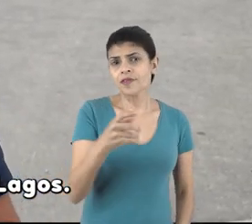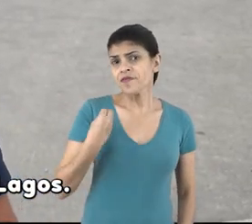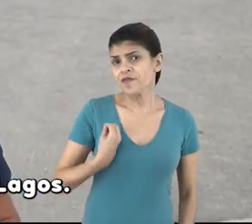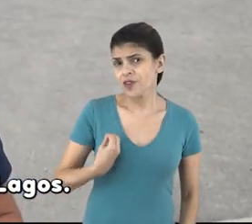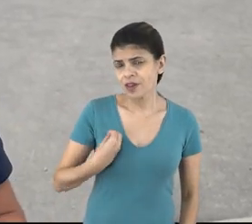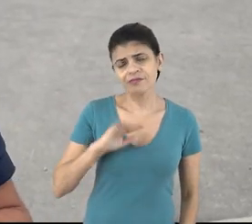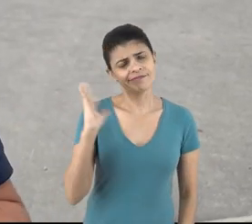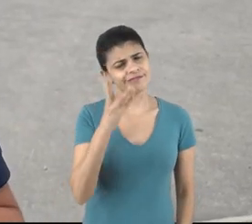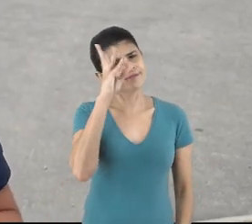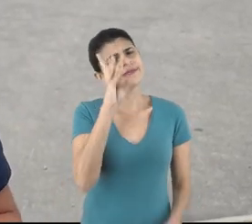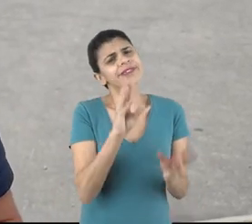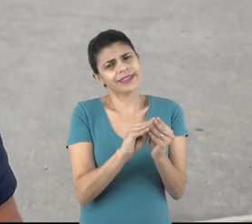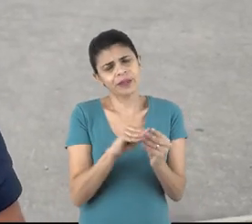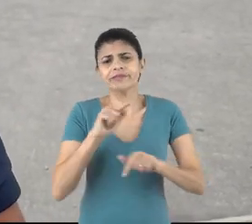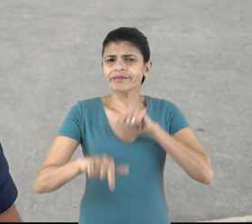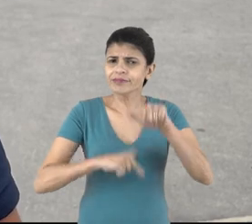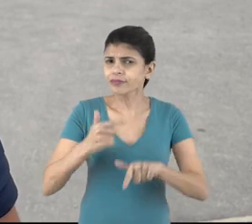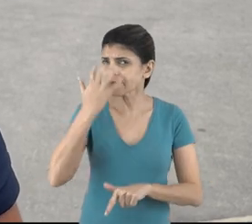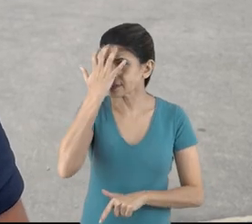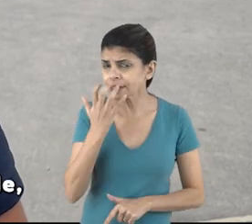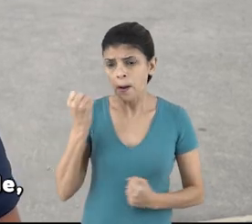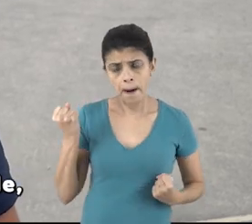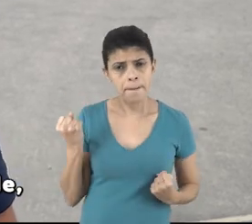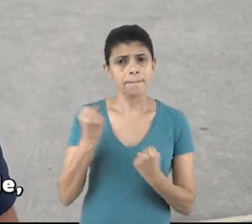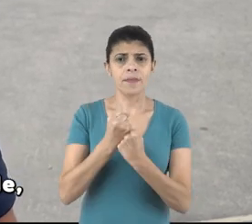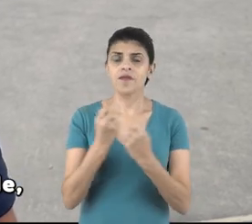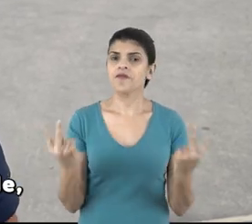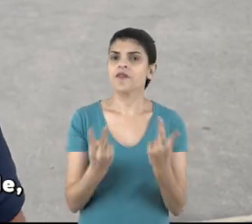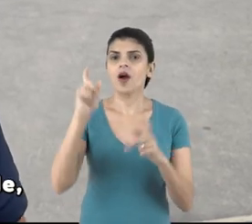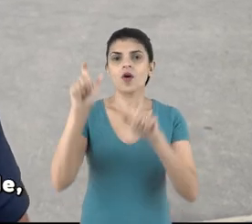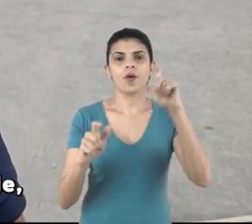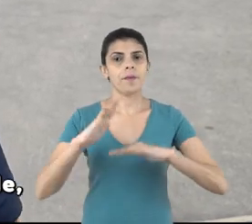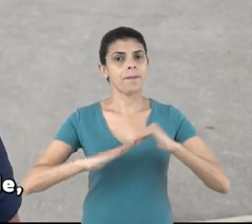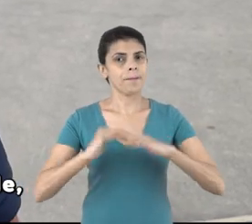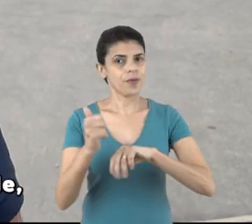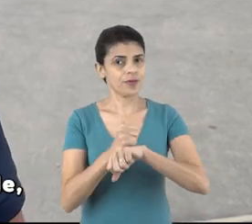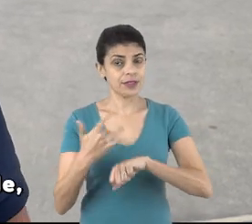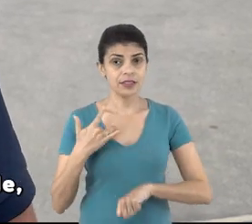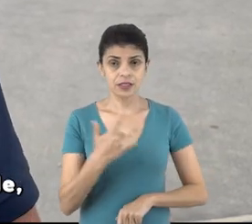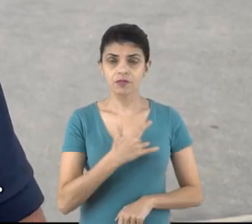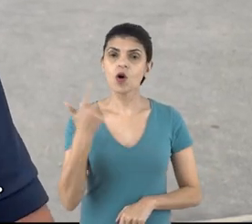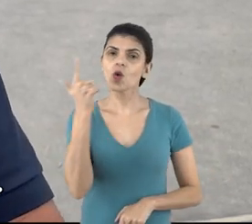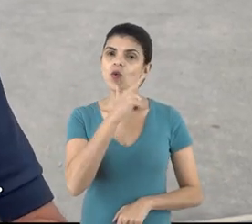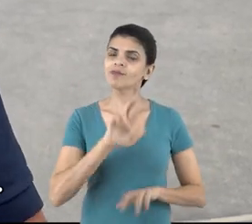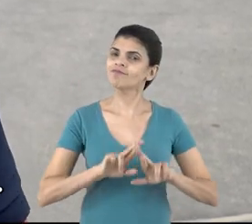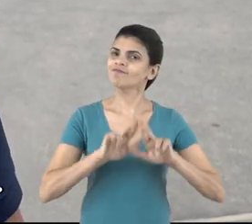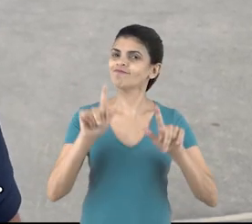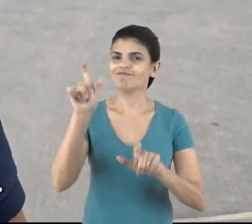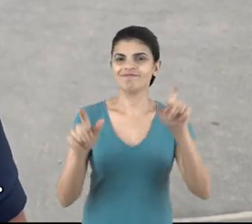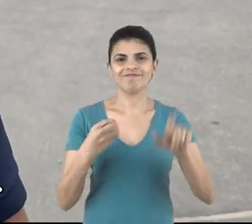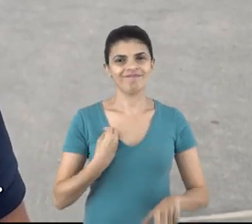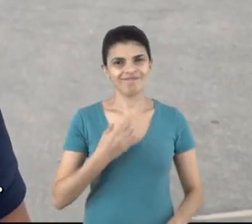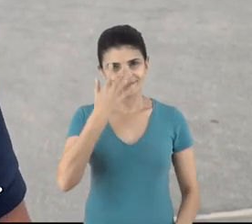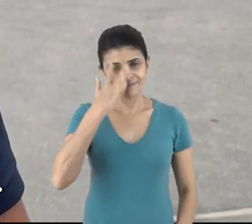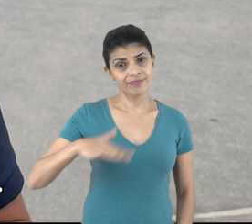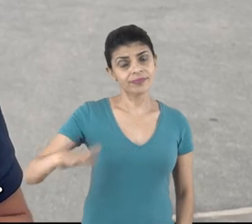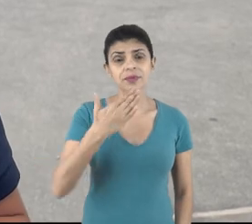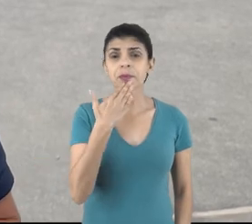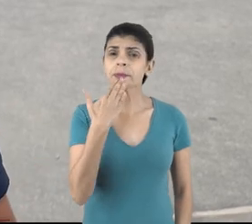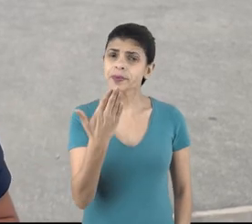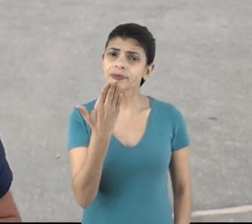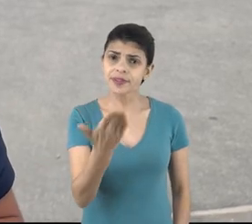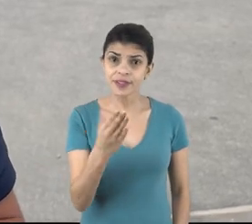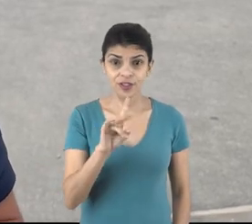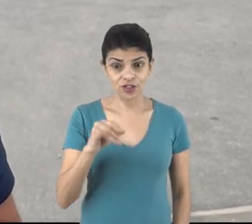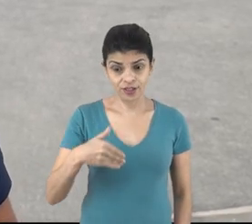na região dos Lagos. Por isso a gente sabe que trabalhando sério, com o apoio e valorização dos profissionais de saúde, a gente pode fazer diferença na vida das pessoas.